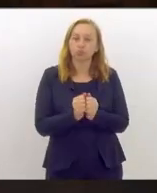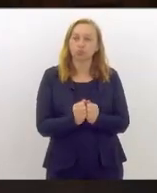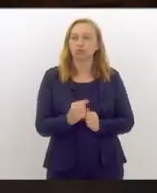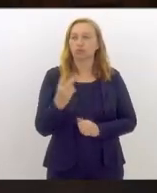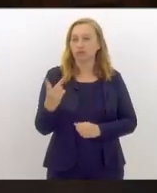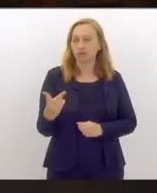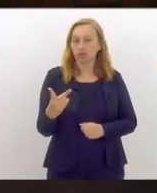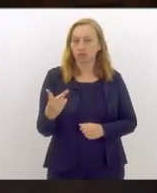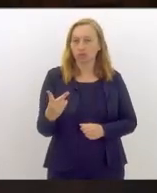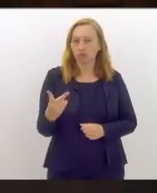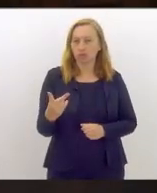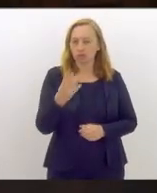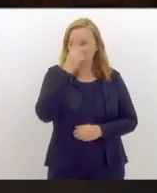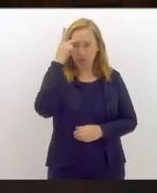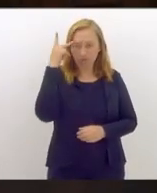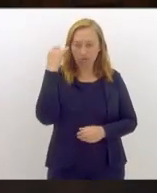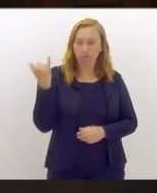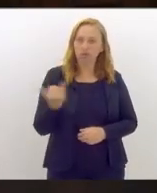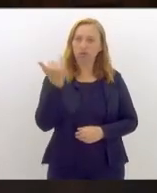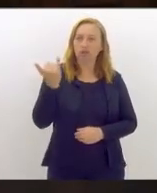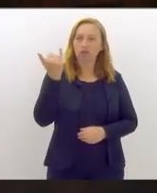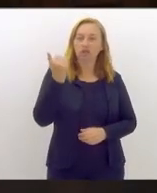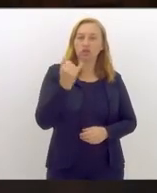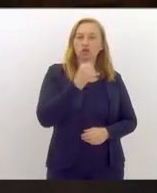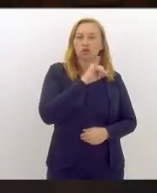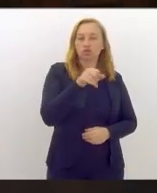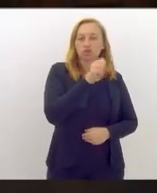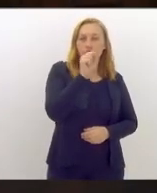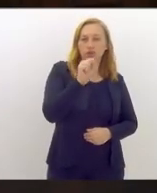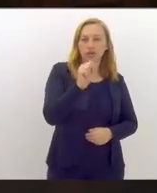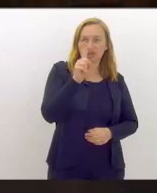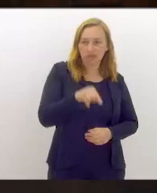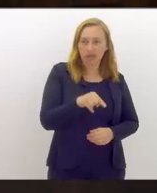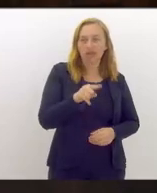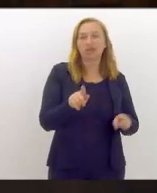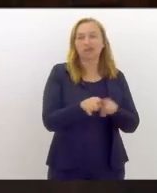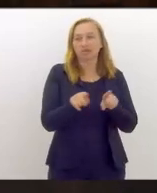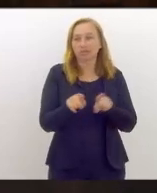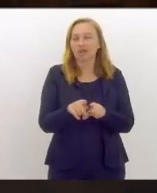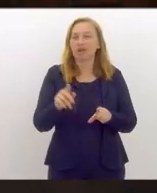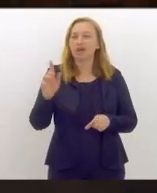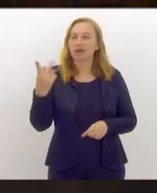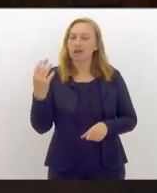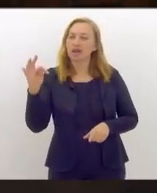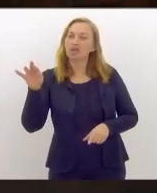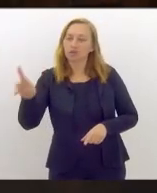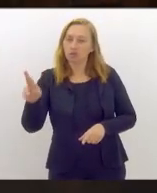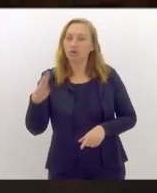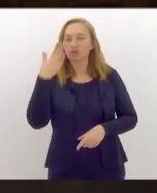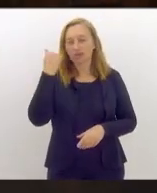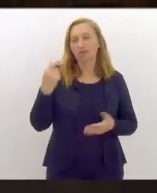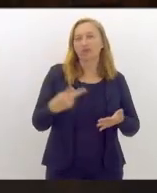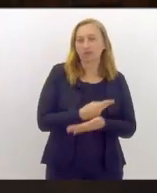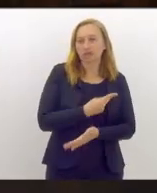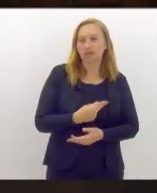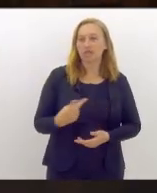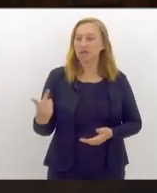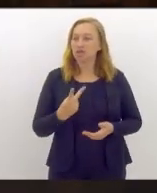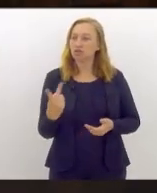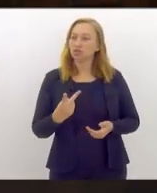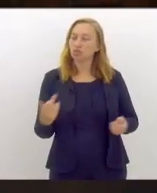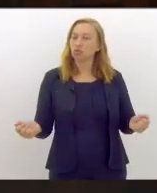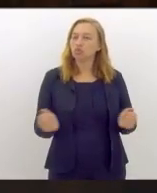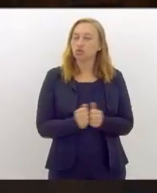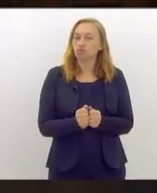talentos os é Júnior e o Heitor e ver porque eu sabia que isso ia acontecer que essa parceria